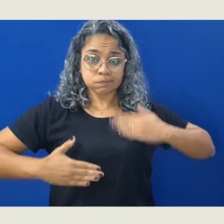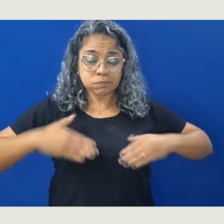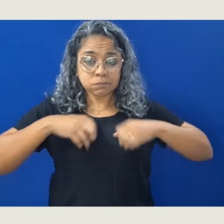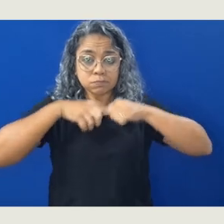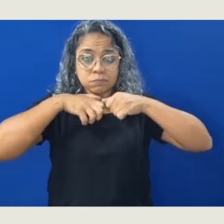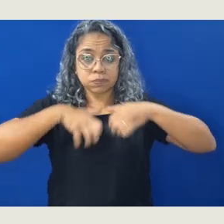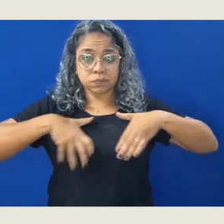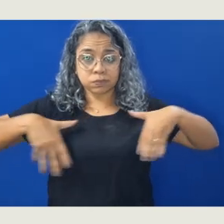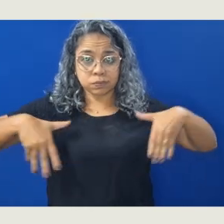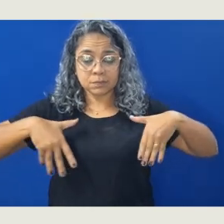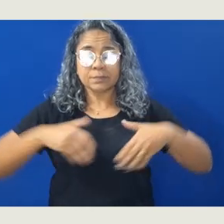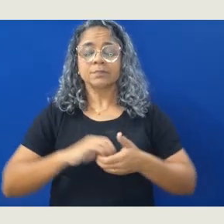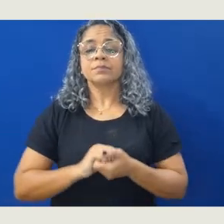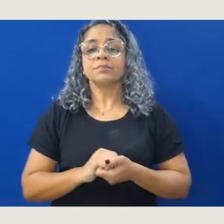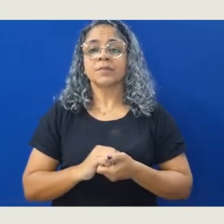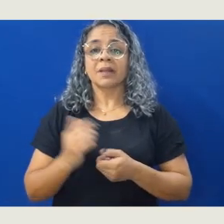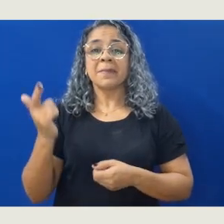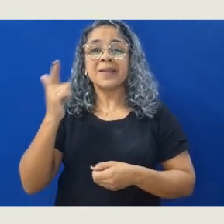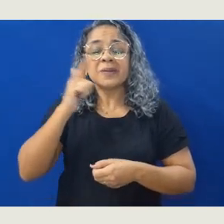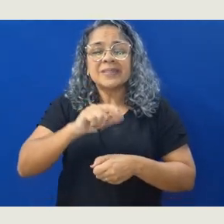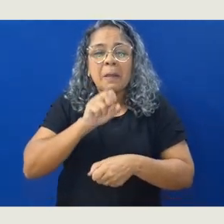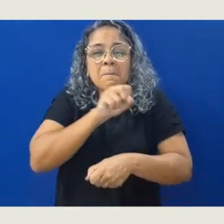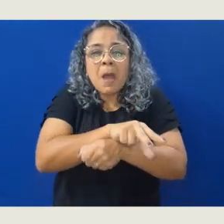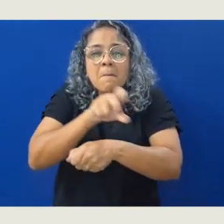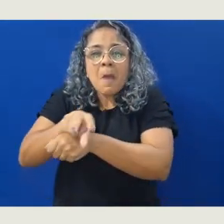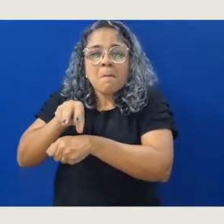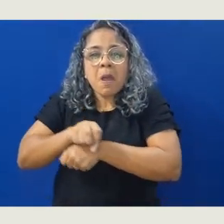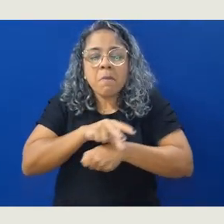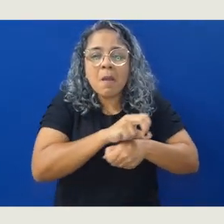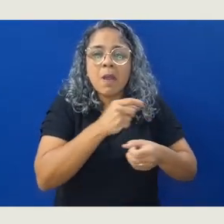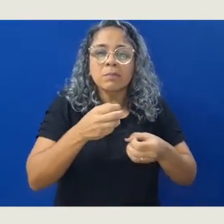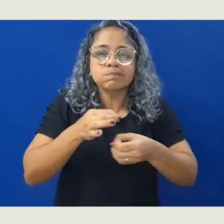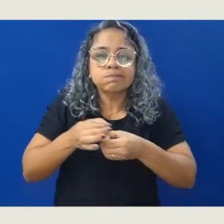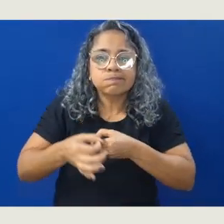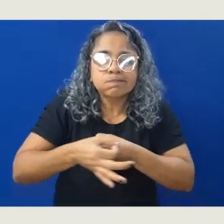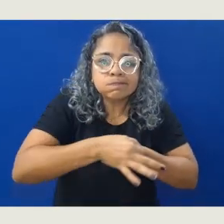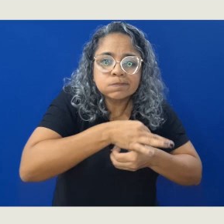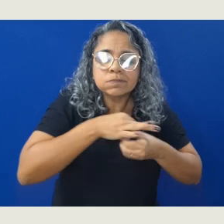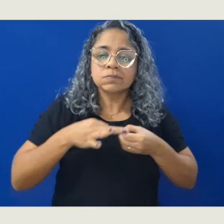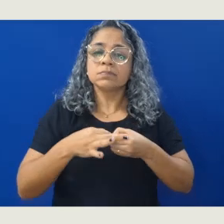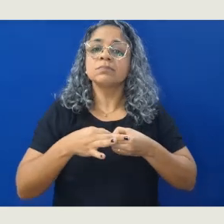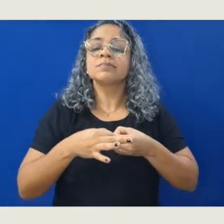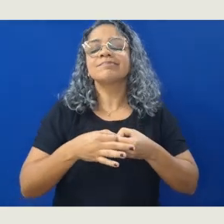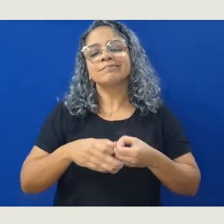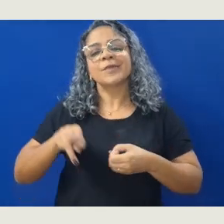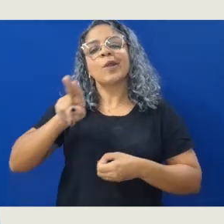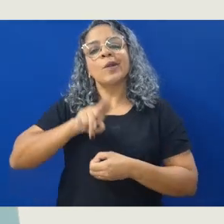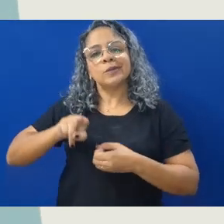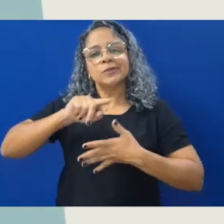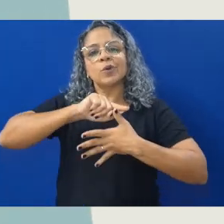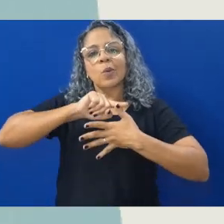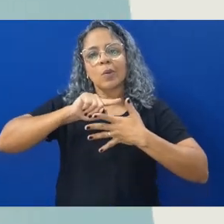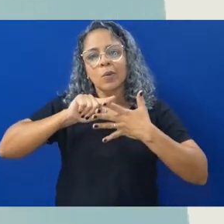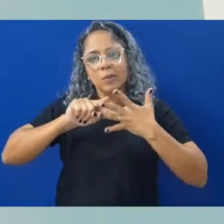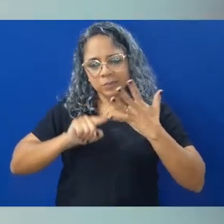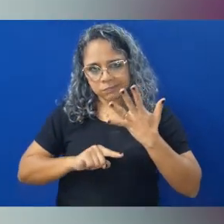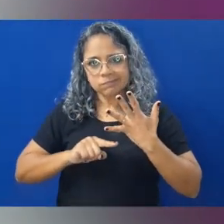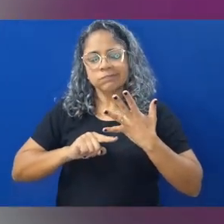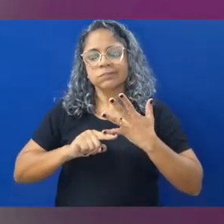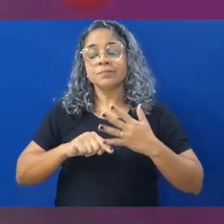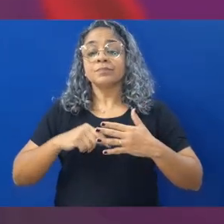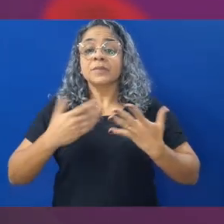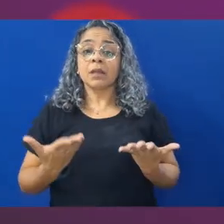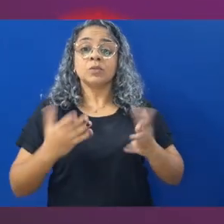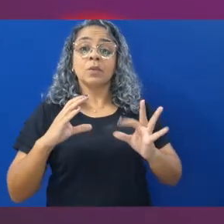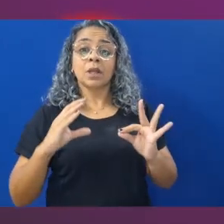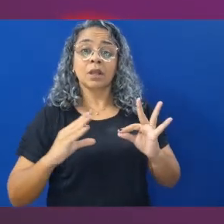ele consiga se replicar e infectar novas células, eles utilizam alguns componentes da célula hospedeira. No